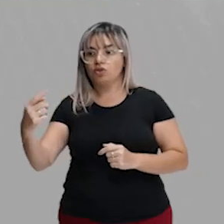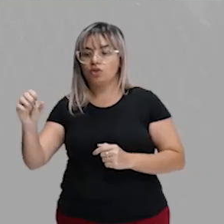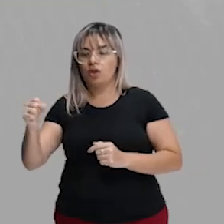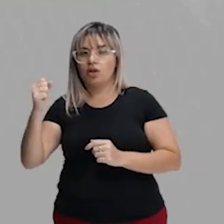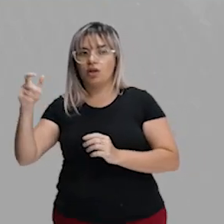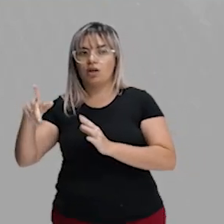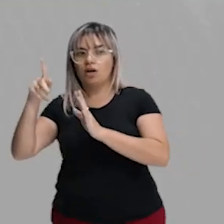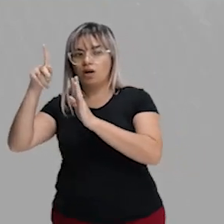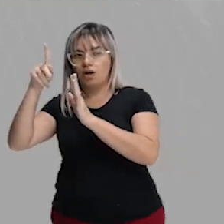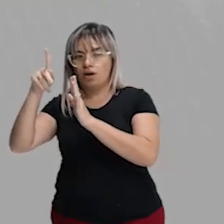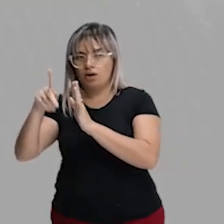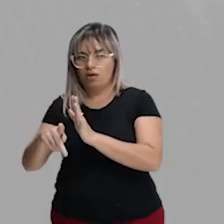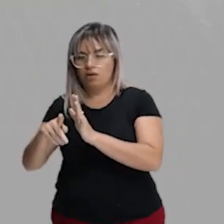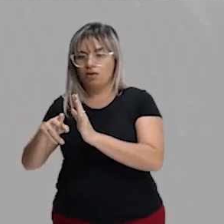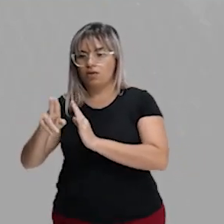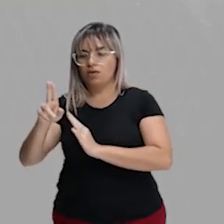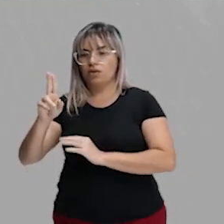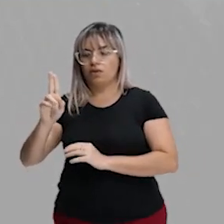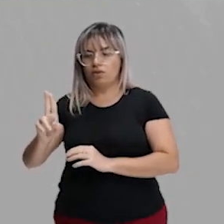potência dissipada,